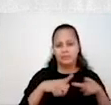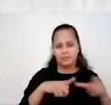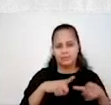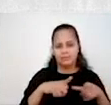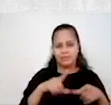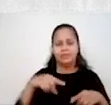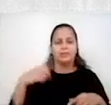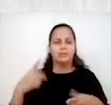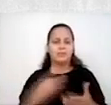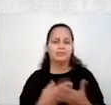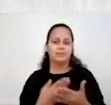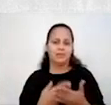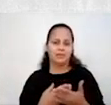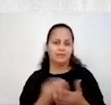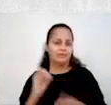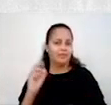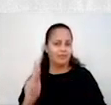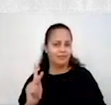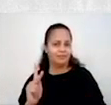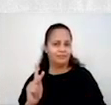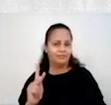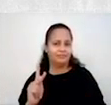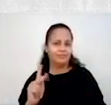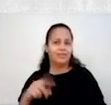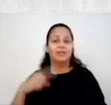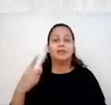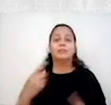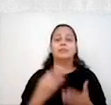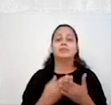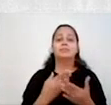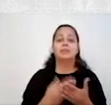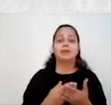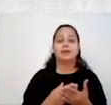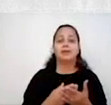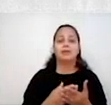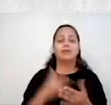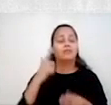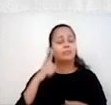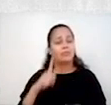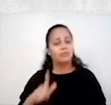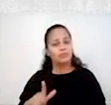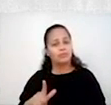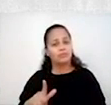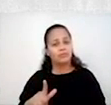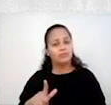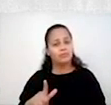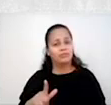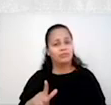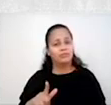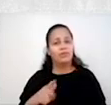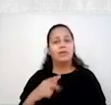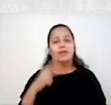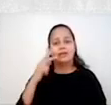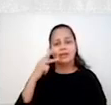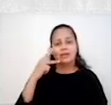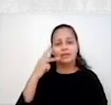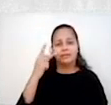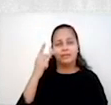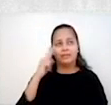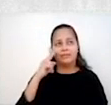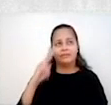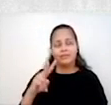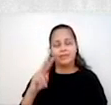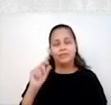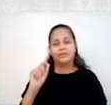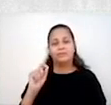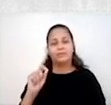que iremos ver também na próxima aula. Ok? Então, na próxima aula nós vamos continuar vendo como estava a